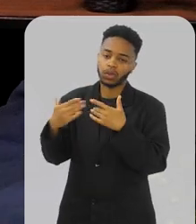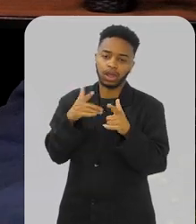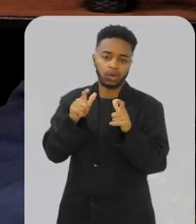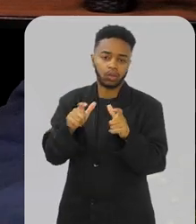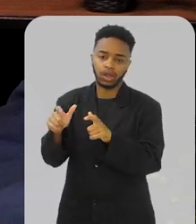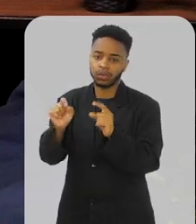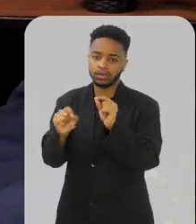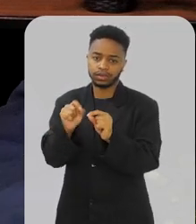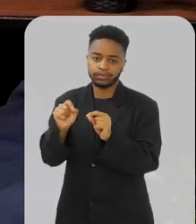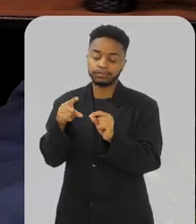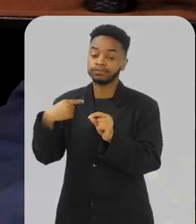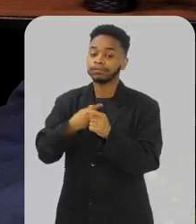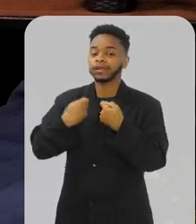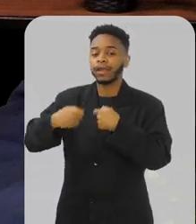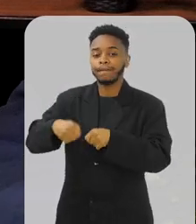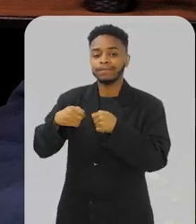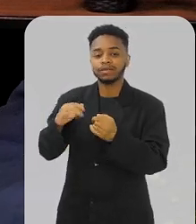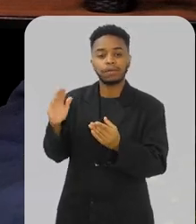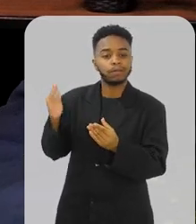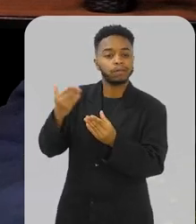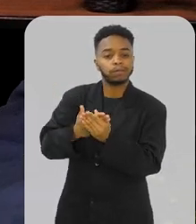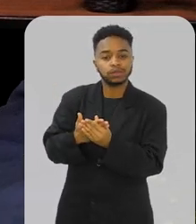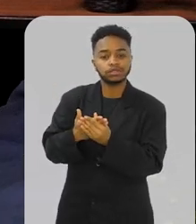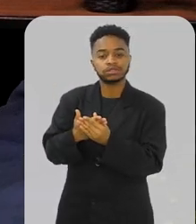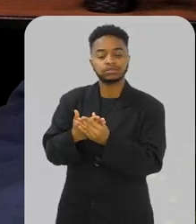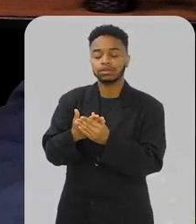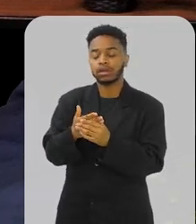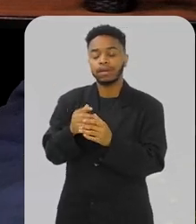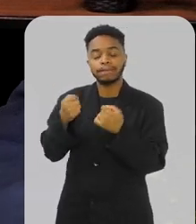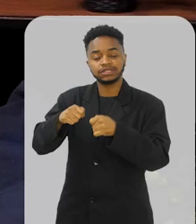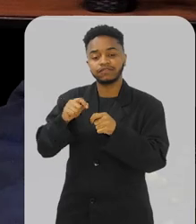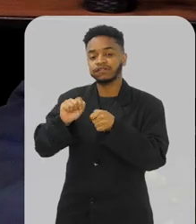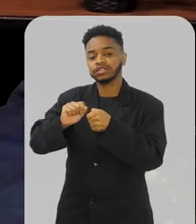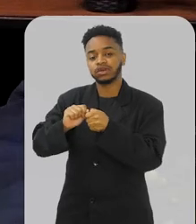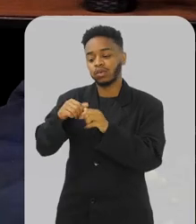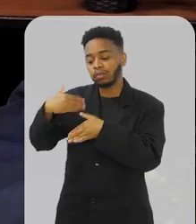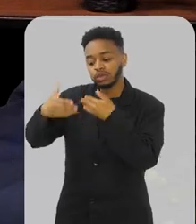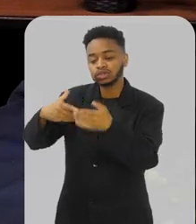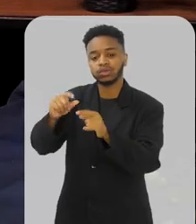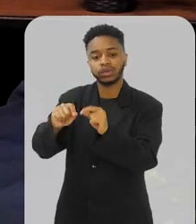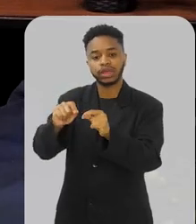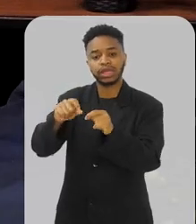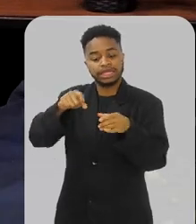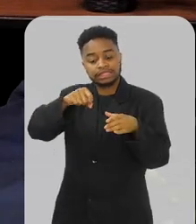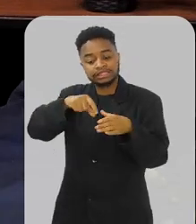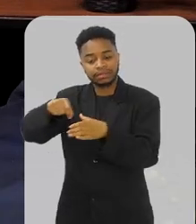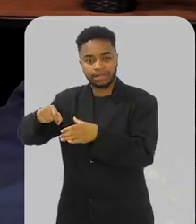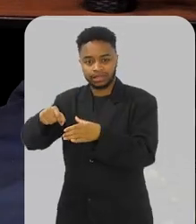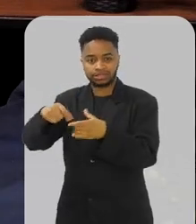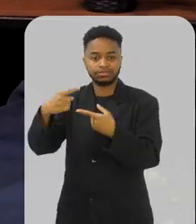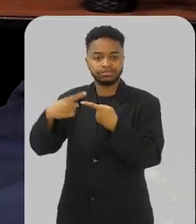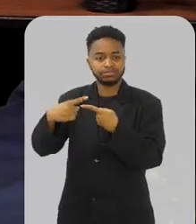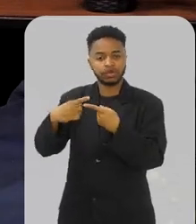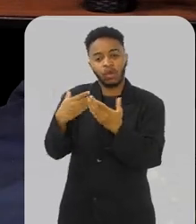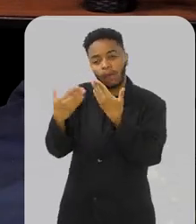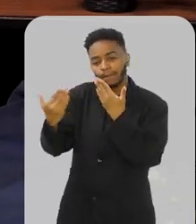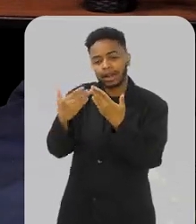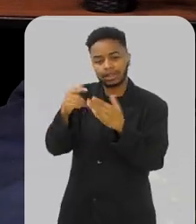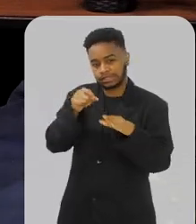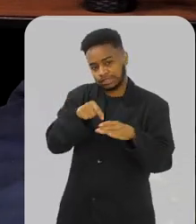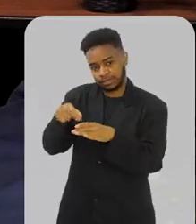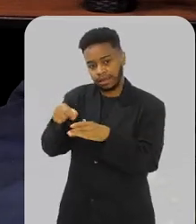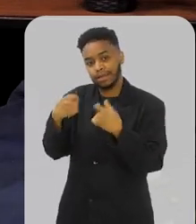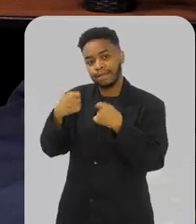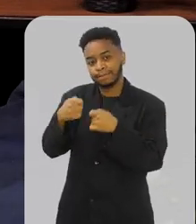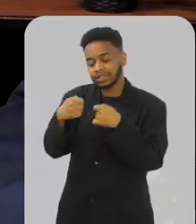lugar. Temos que fazer processo de sementes. Temos que trabalhar as nossas crianças. Mas não